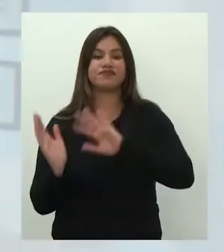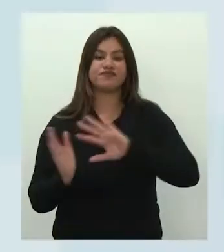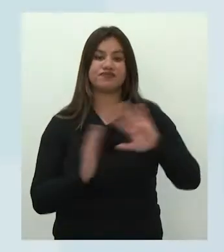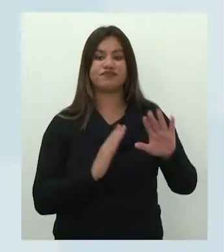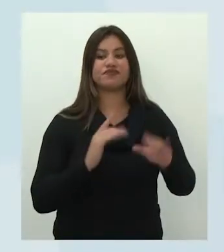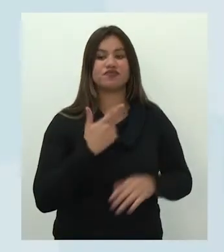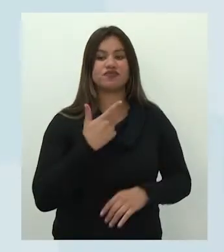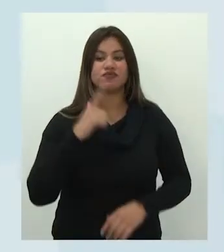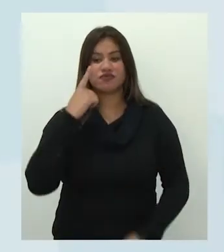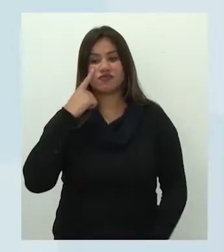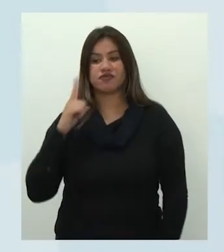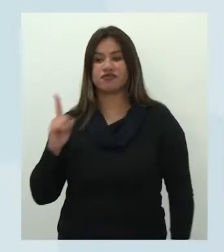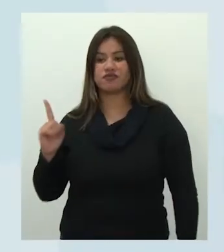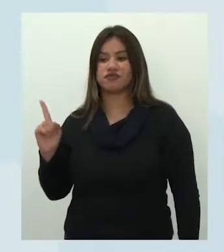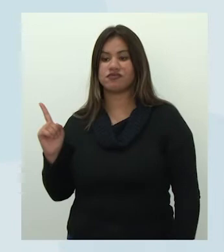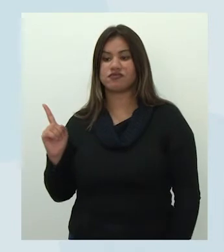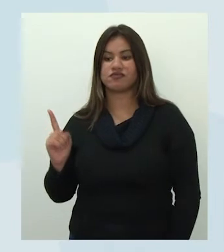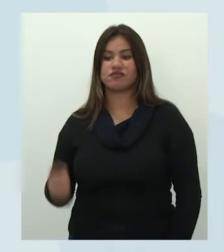favor.